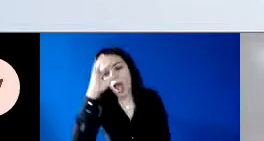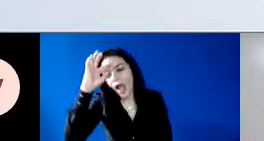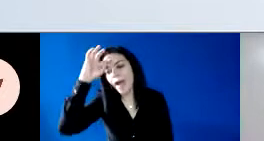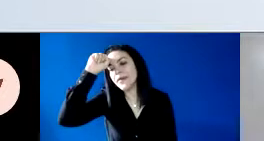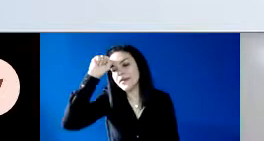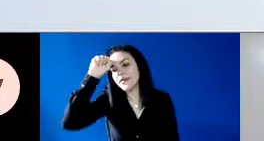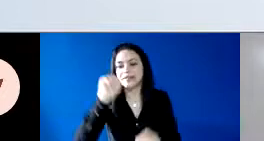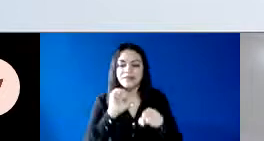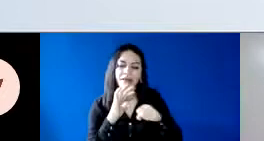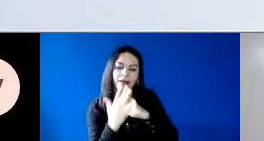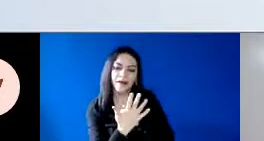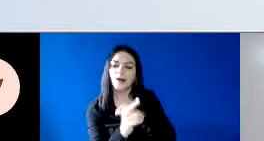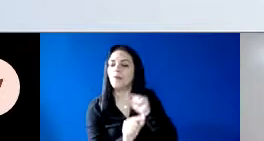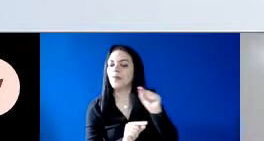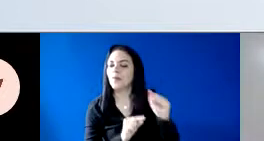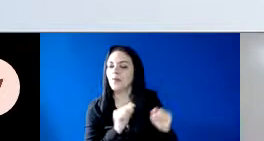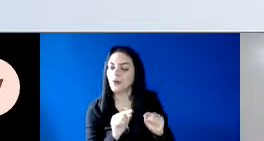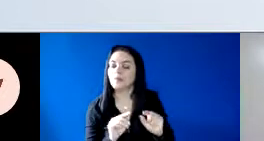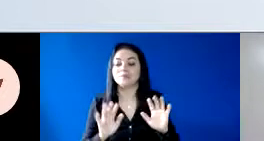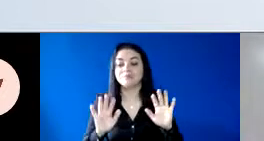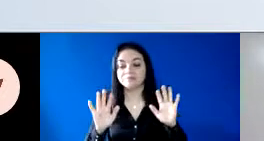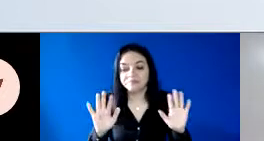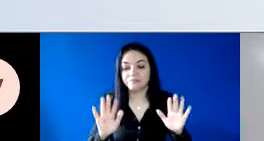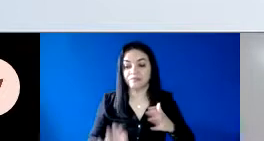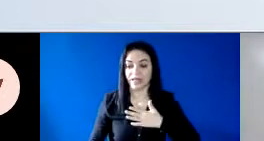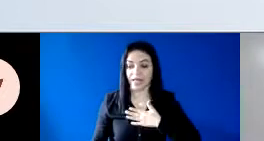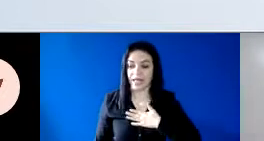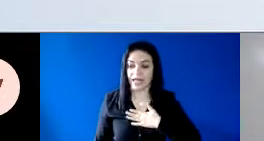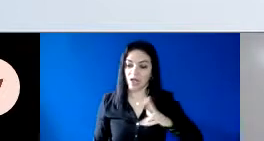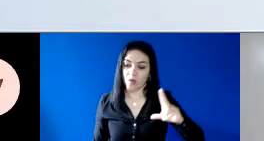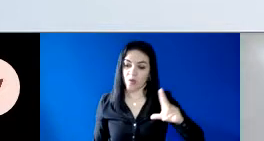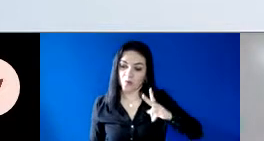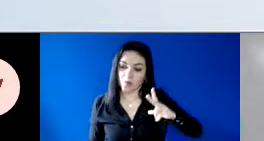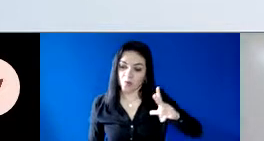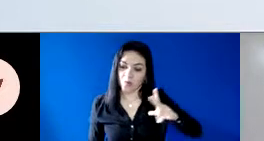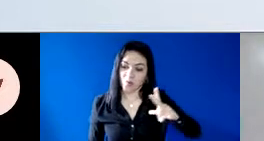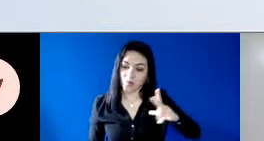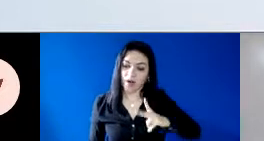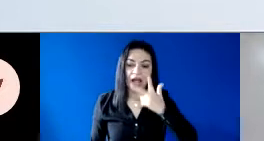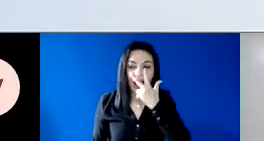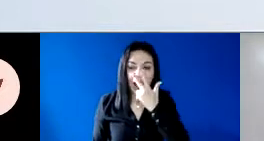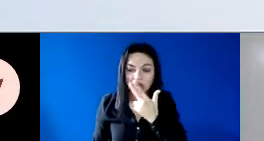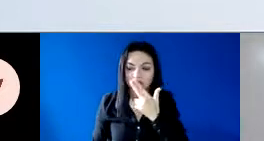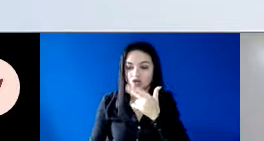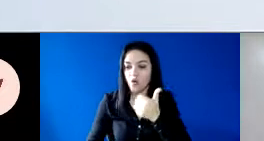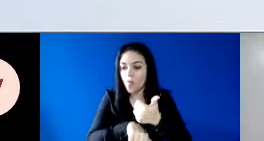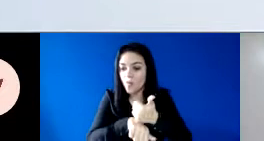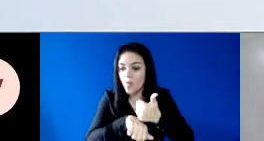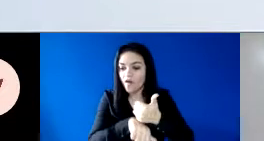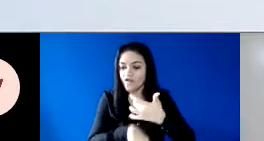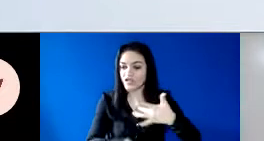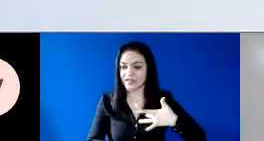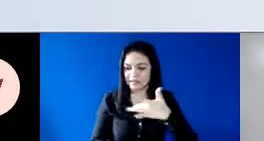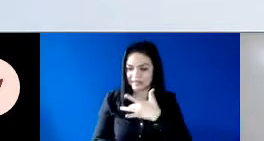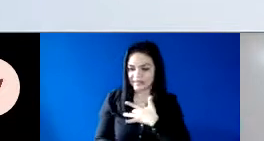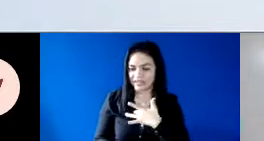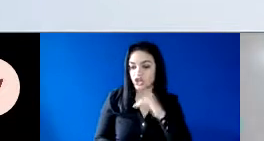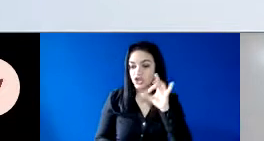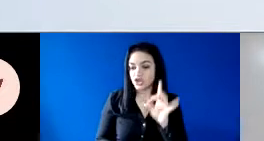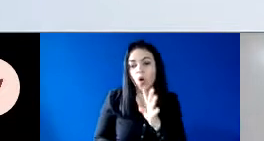pandemia? Eu, particularmente, acho que o profissional de saúde ele não pode se restringir a apenas um